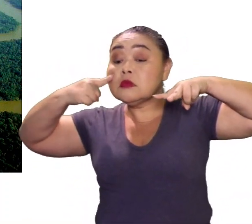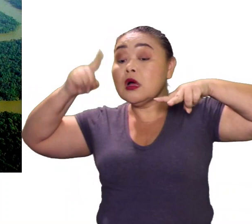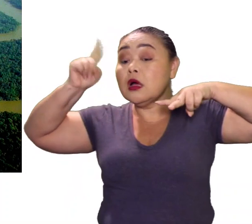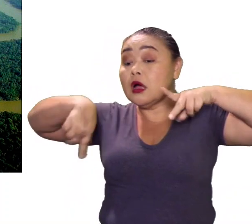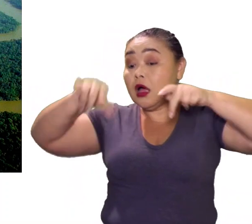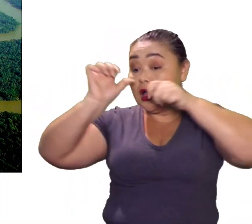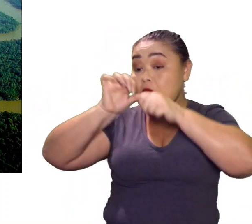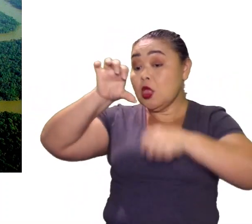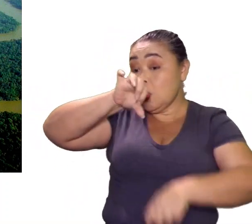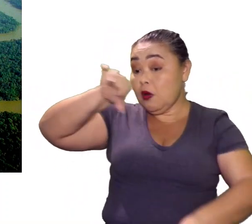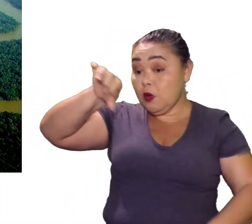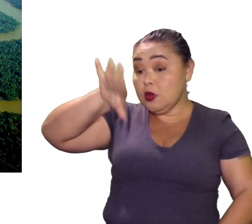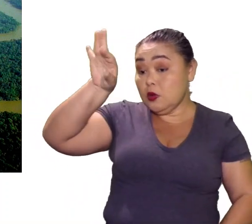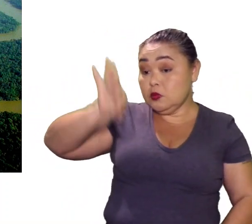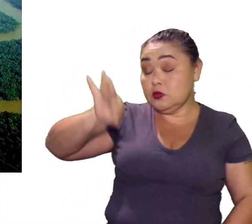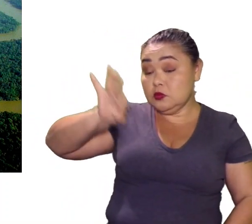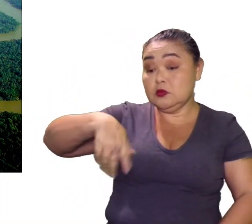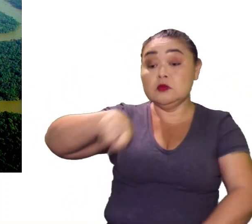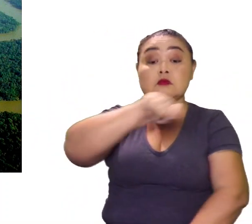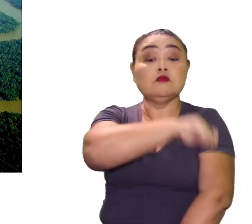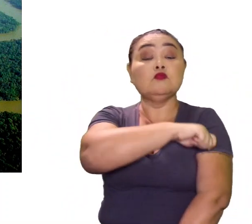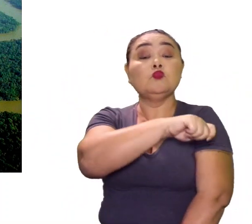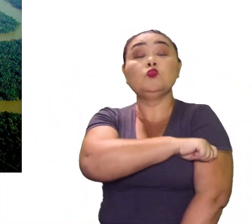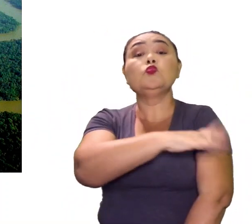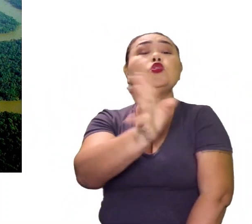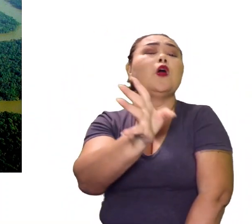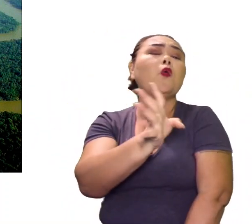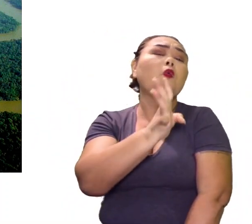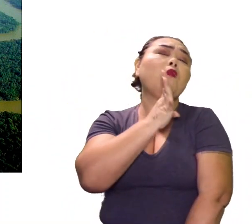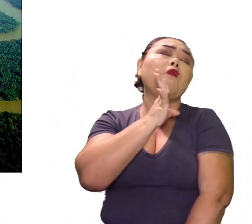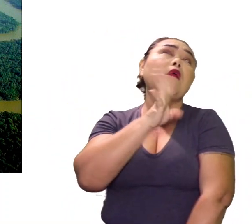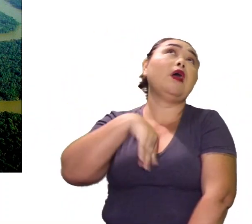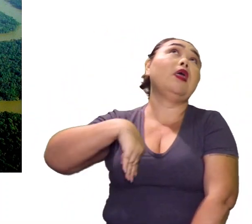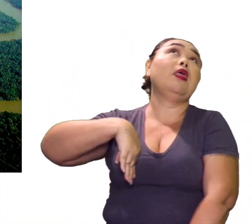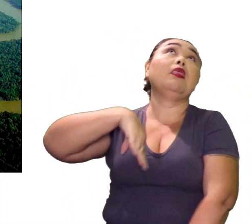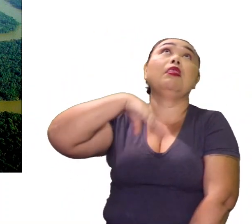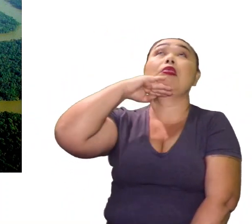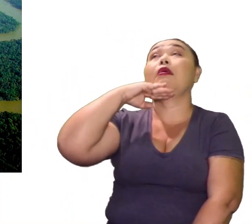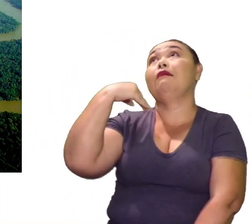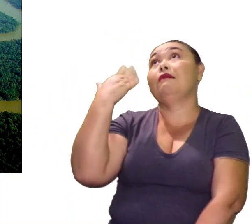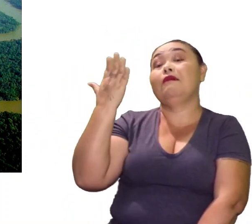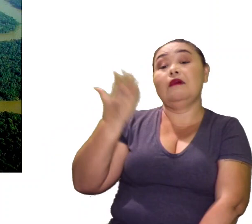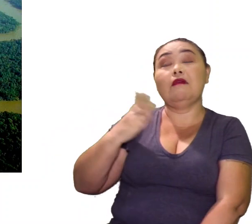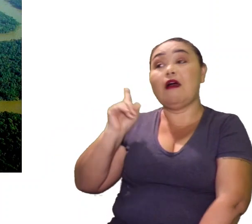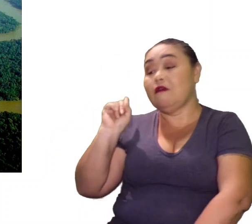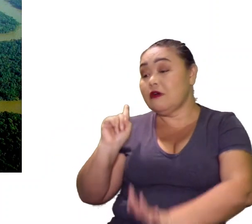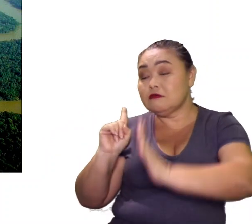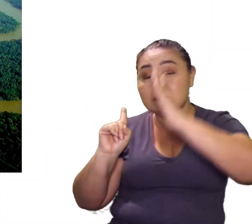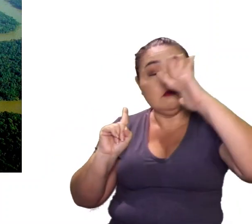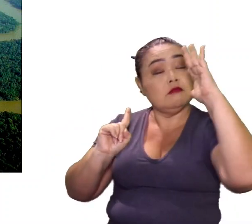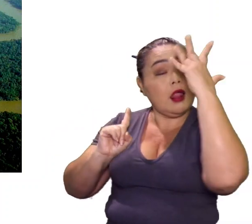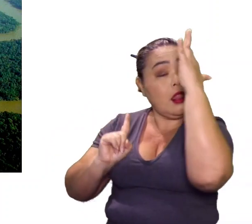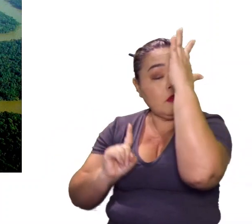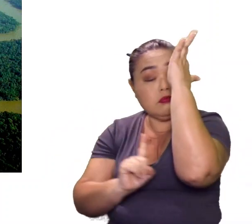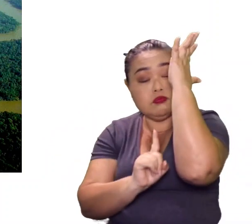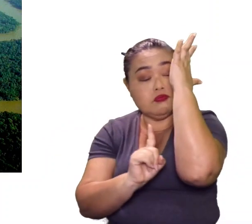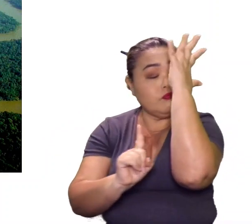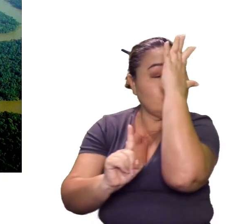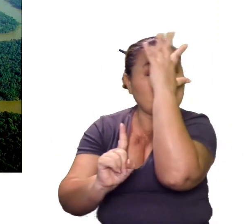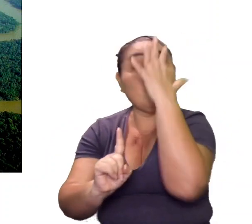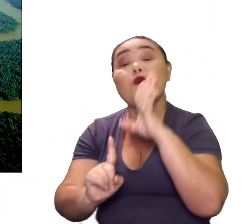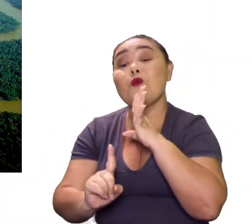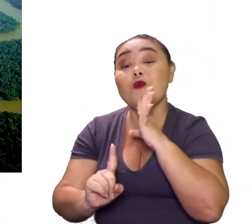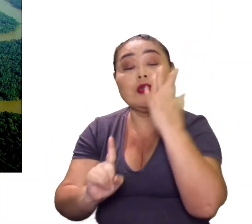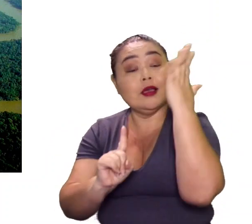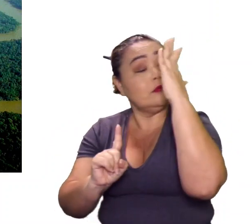99% dos nossos alunos, né, conhecem essa vivência, tem essa vivência de entrar na floresta, de vez em quando conhece essa